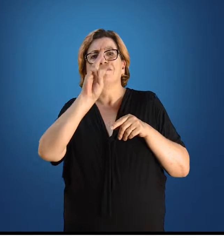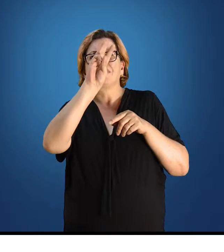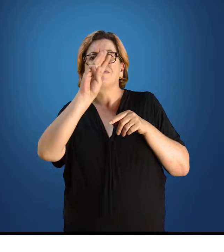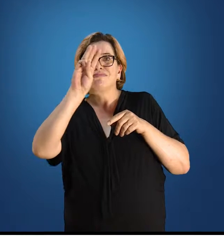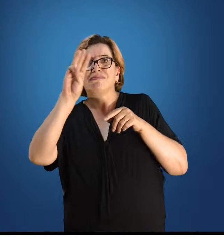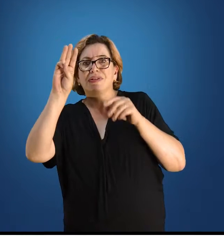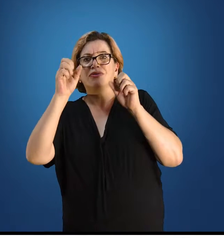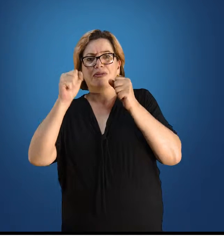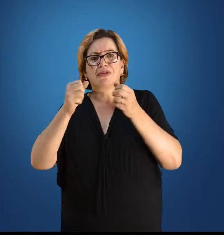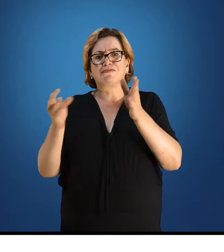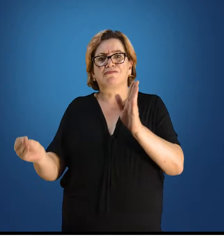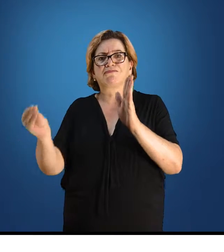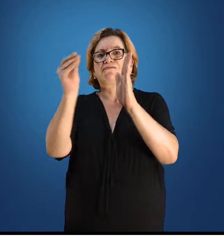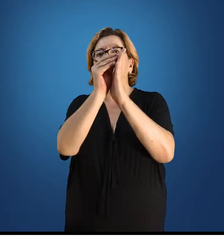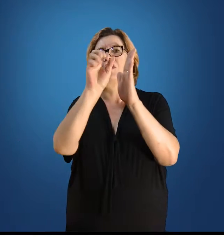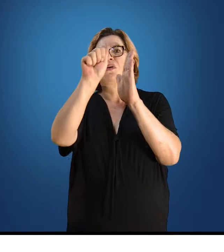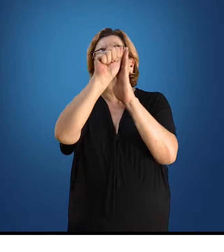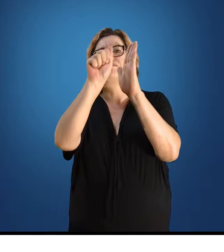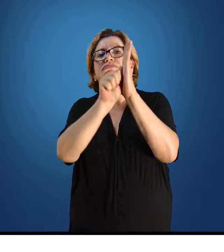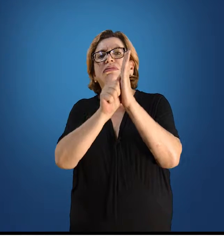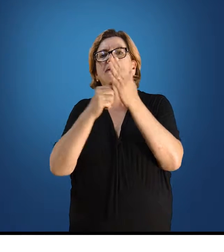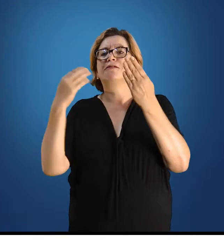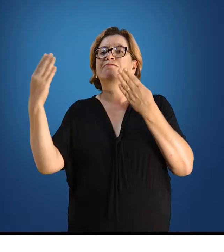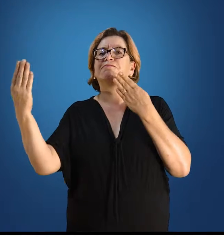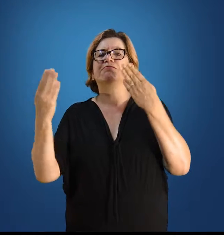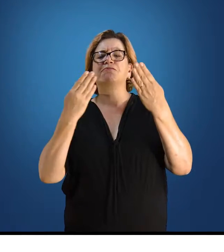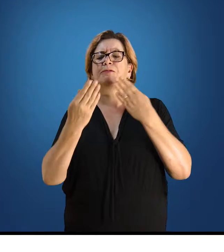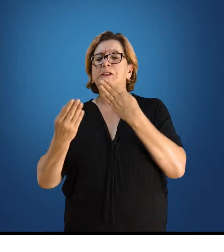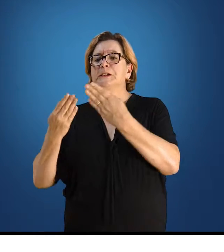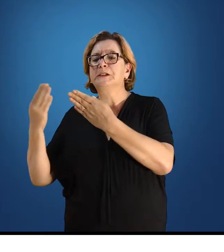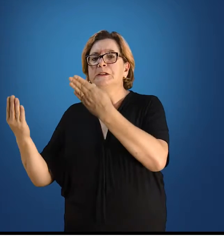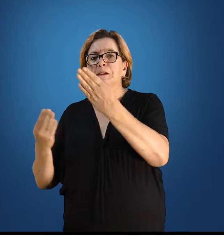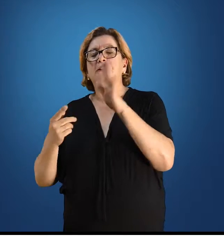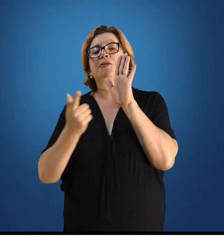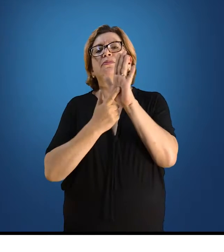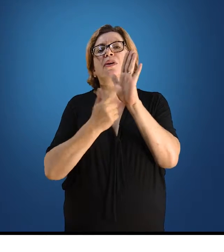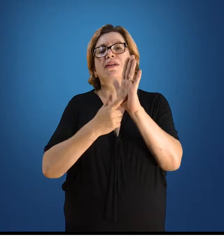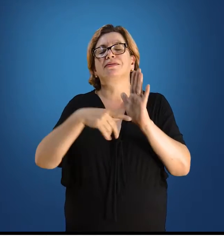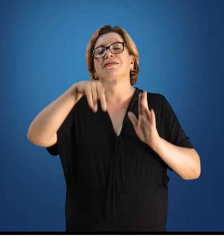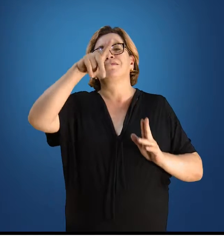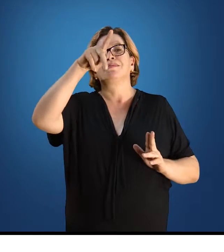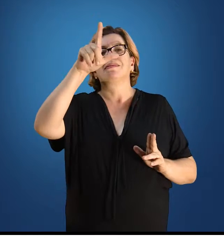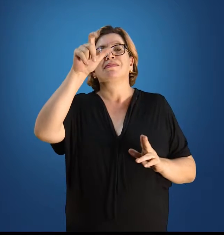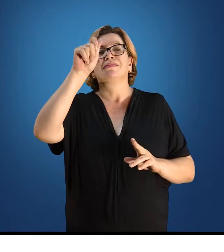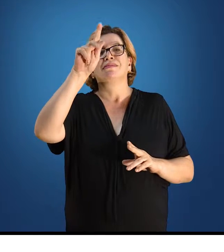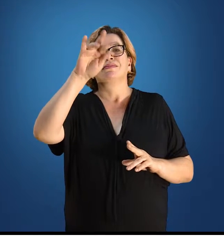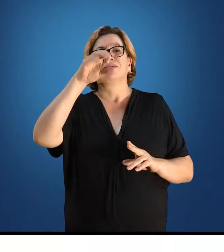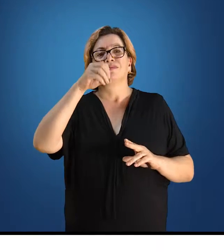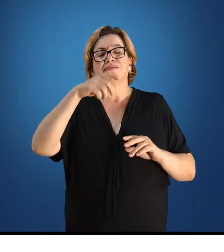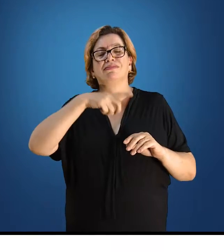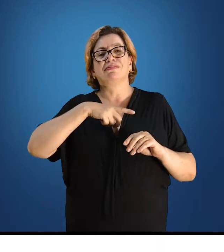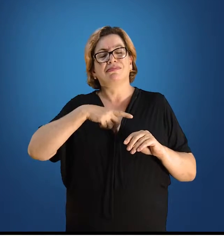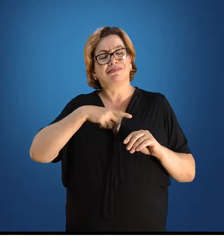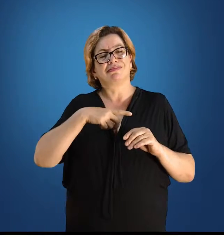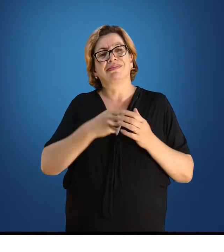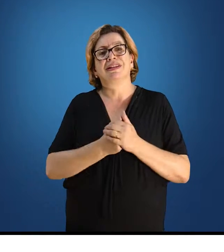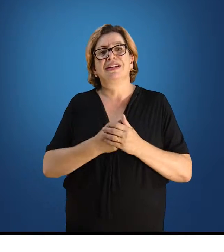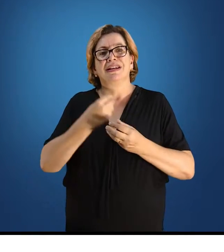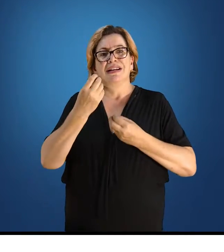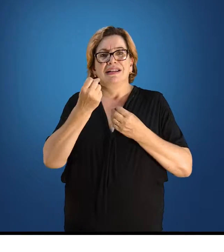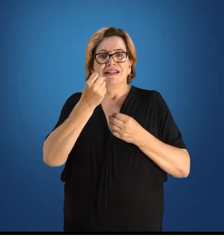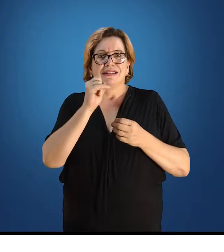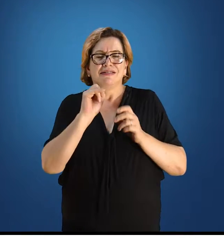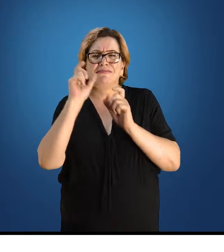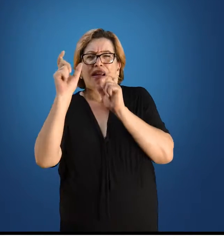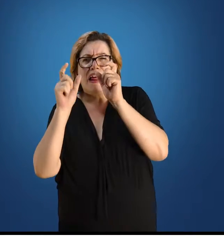o teu artigo lá e ele vai comparar esse artigo com vários outros da literatura e vai ver se as frases, se as palavras coincidem e